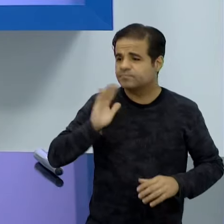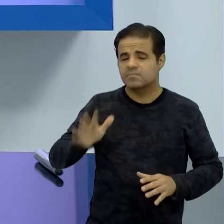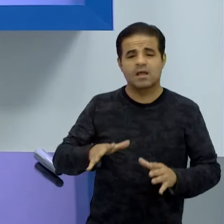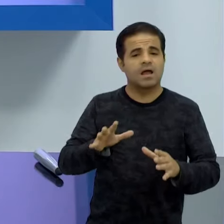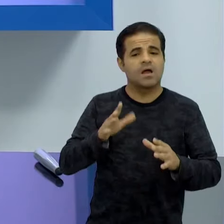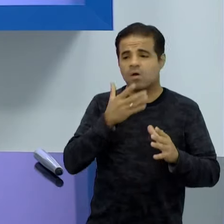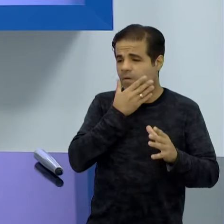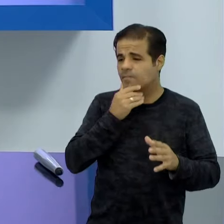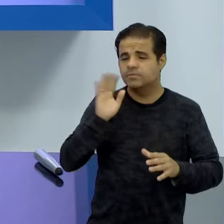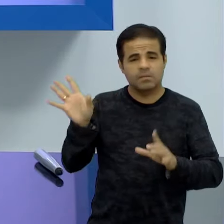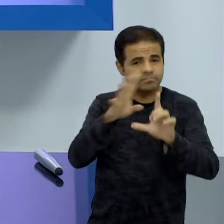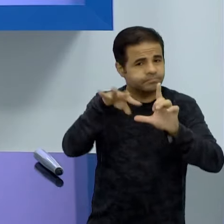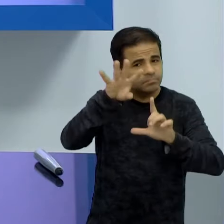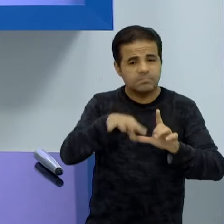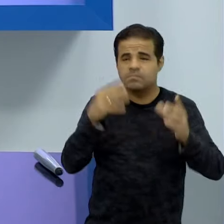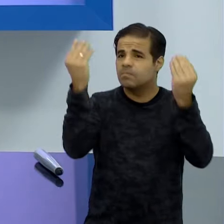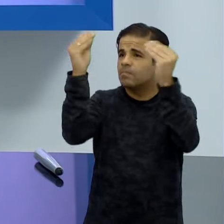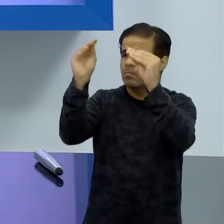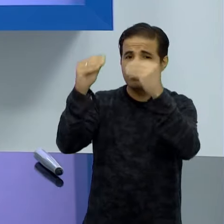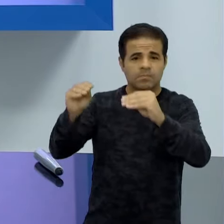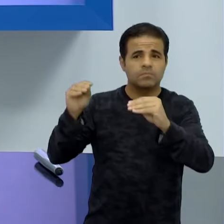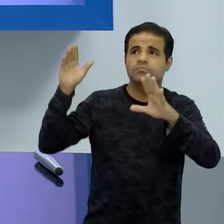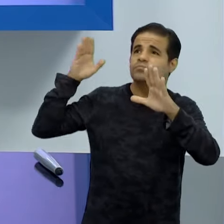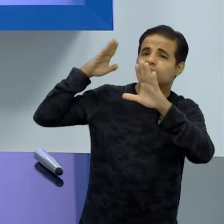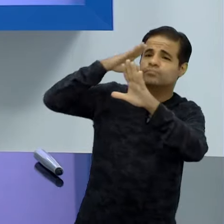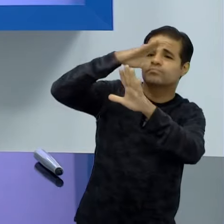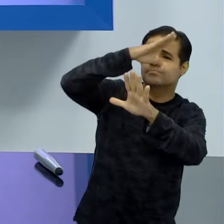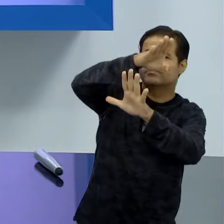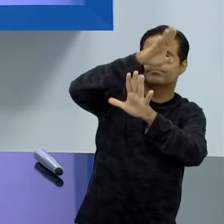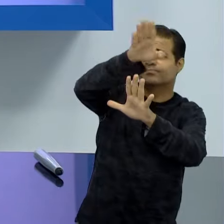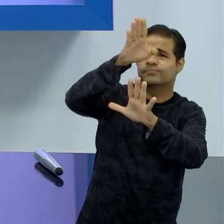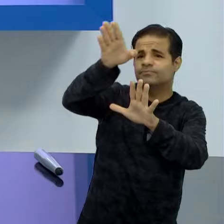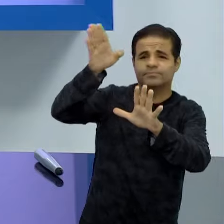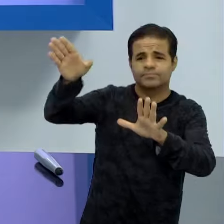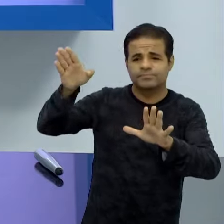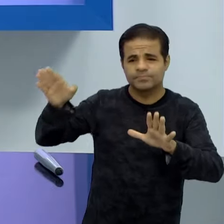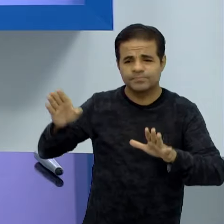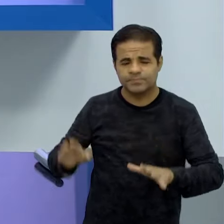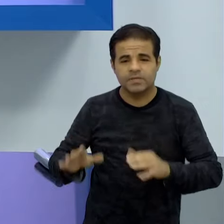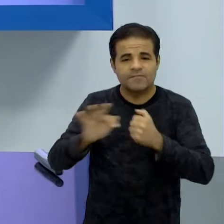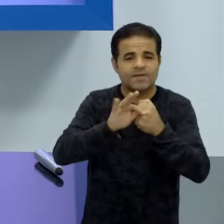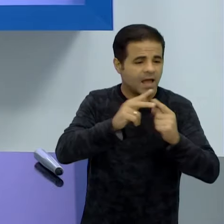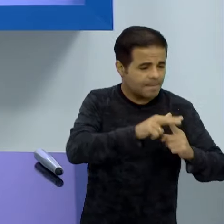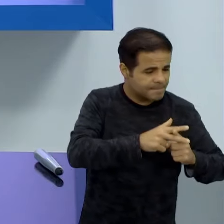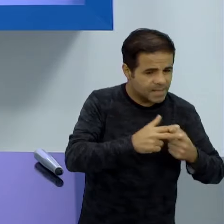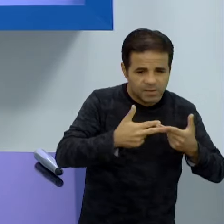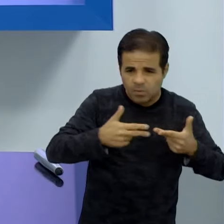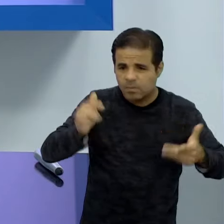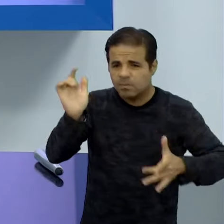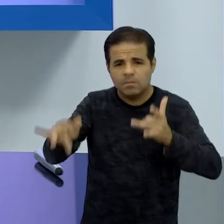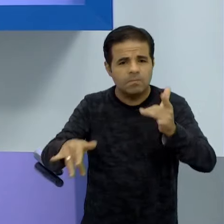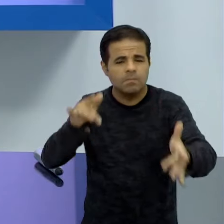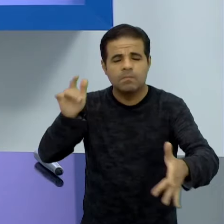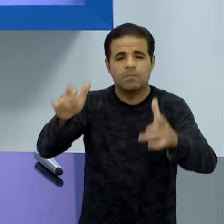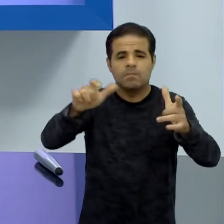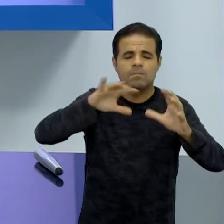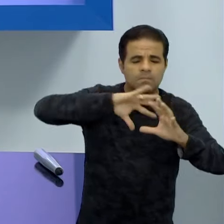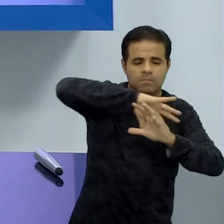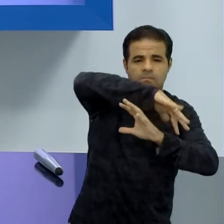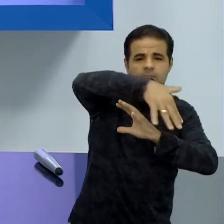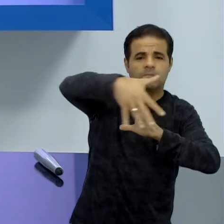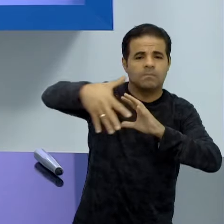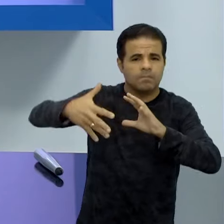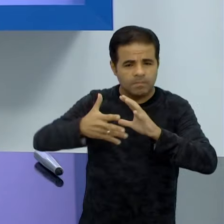mapearam praticamente tudo, já andaram por todos os lugares, já deixaram ferramentas em vários cantos do